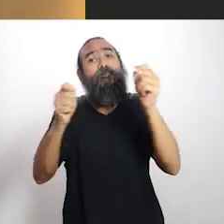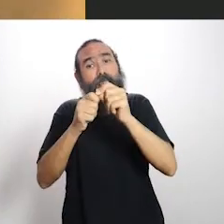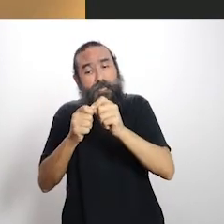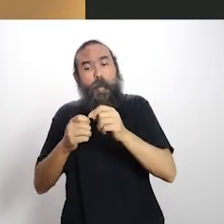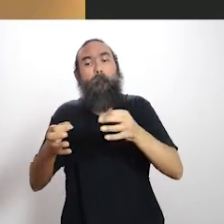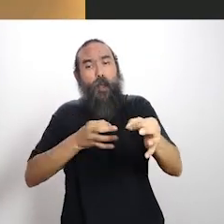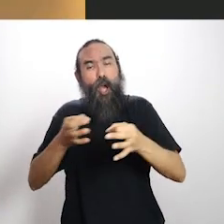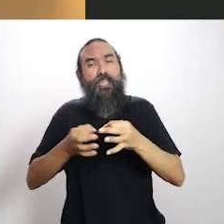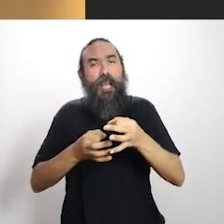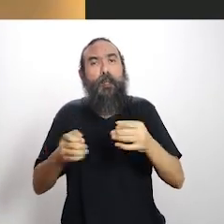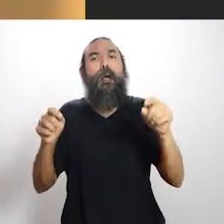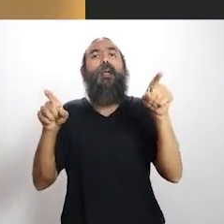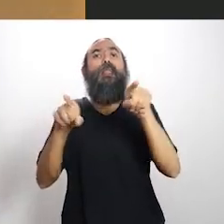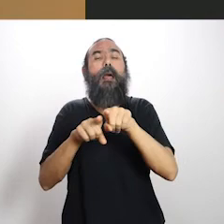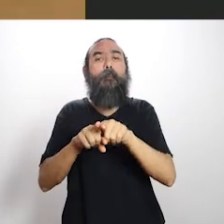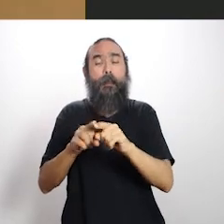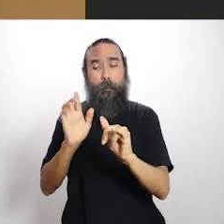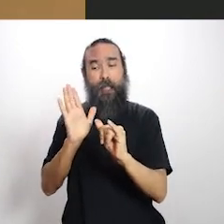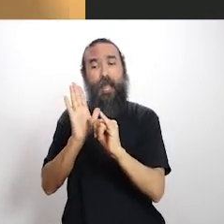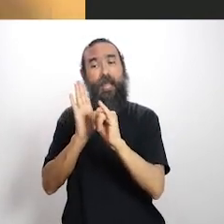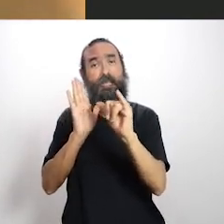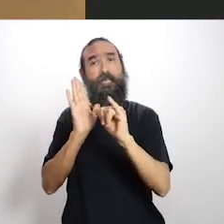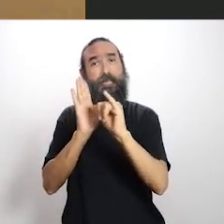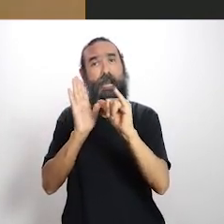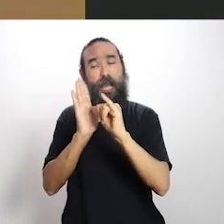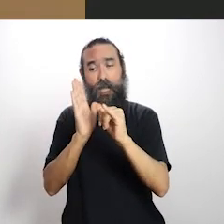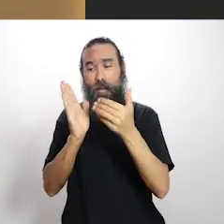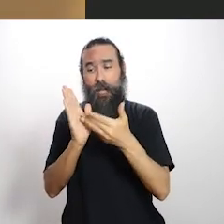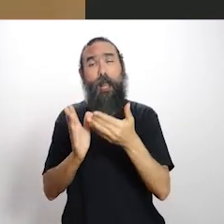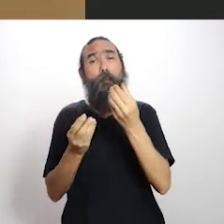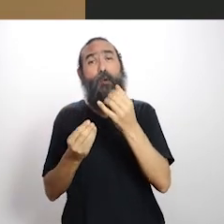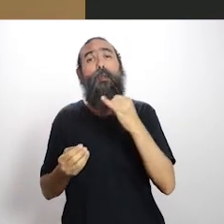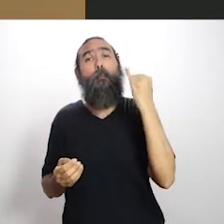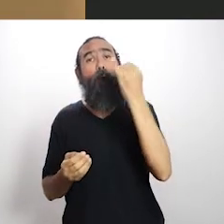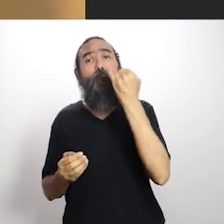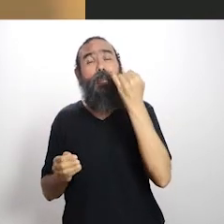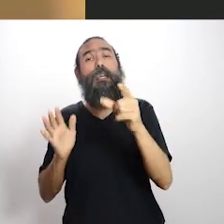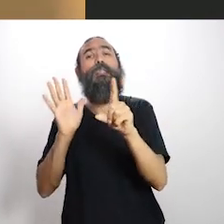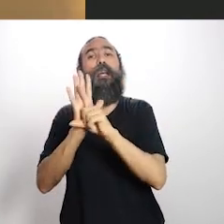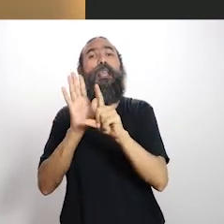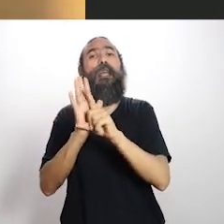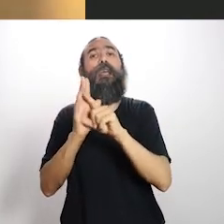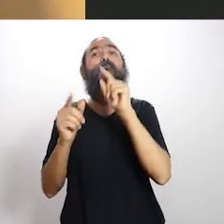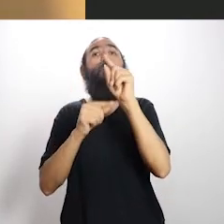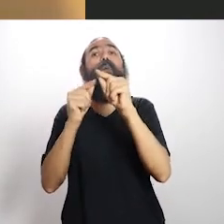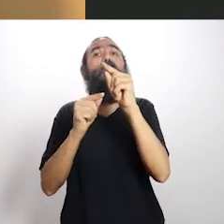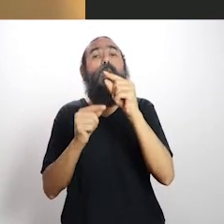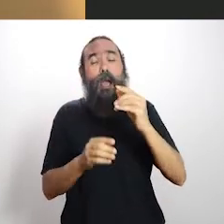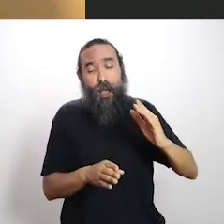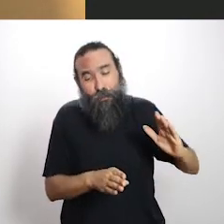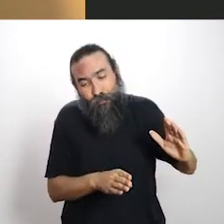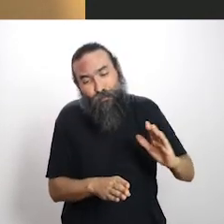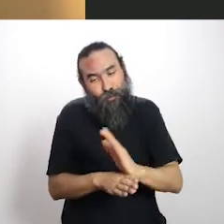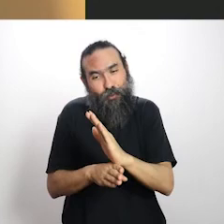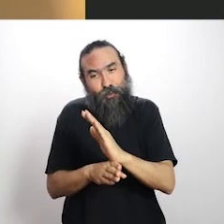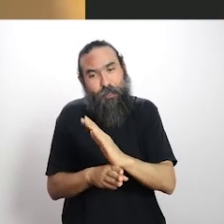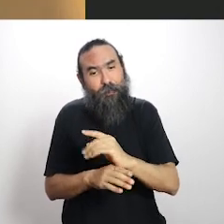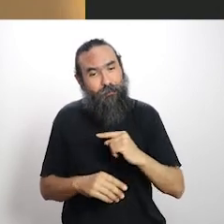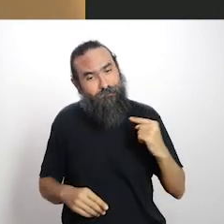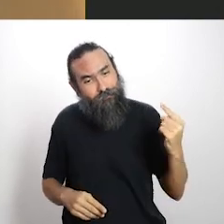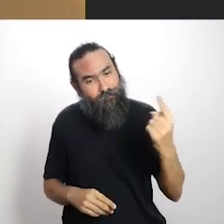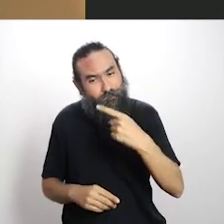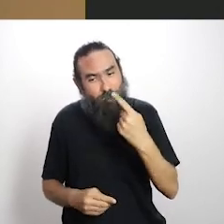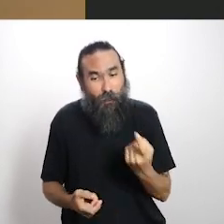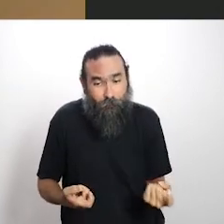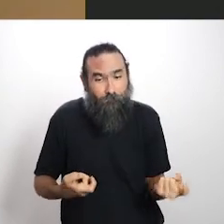retomada das atividades evidentemente dentro das condições como foi dito pelo próprio Juliano criado